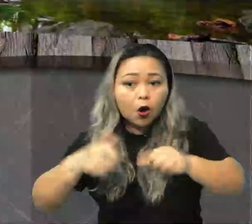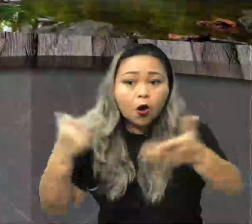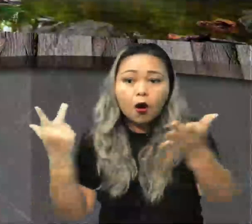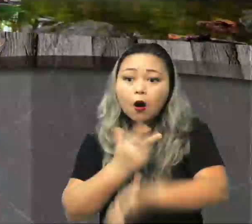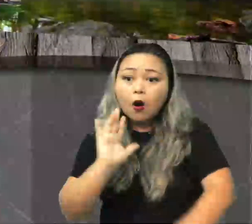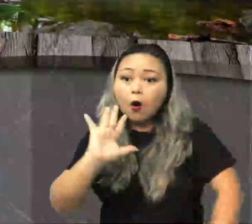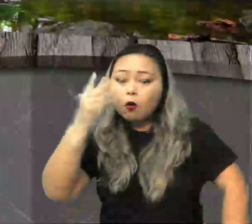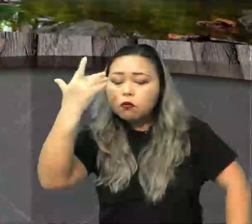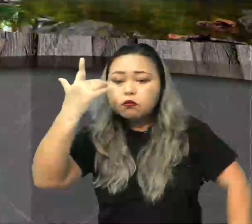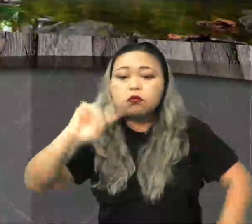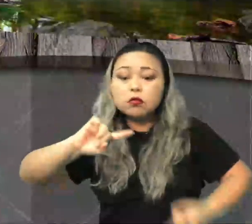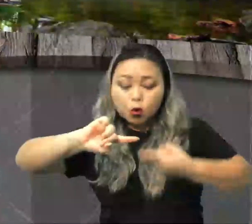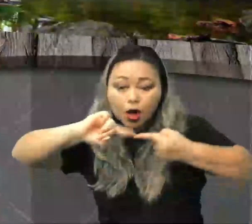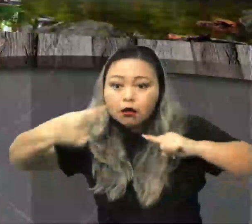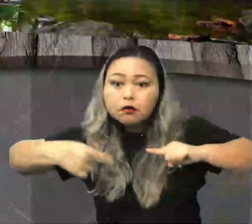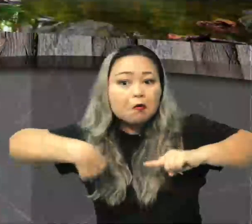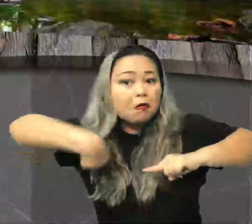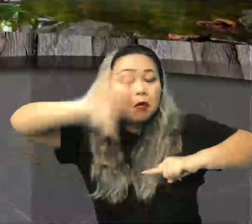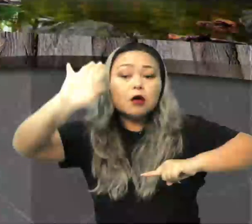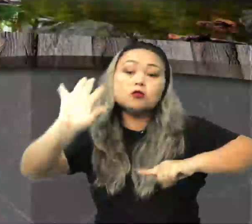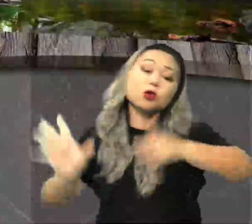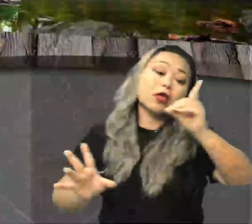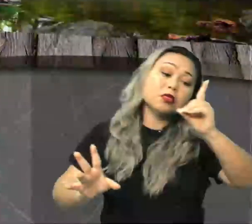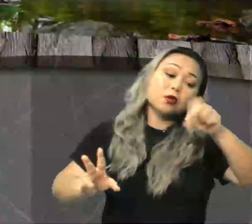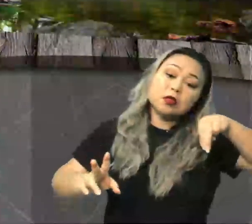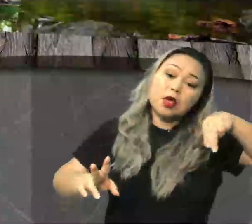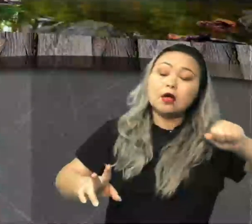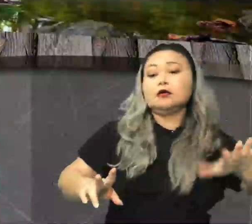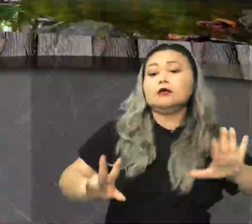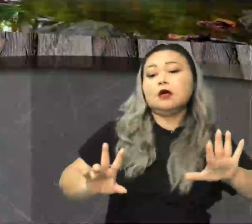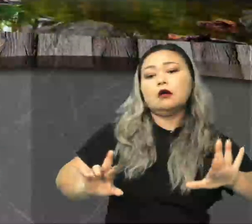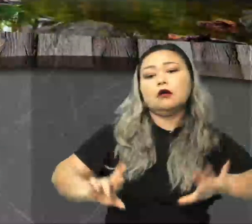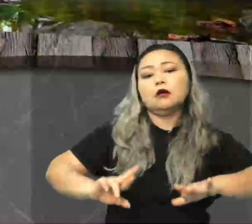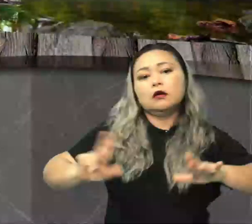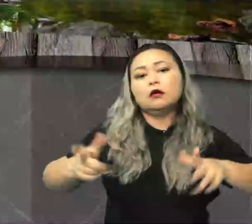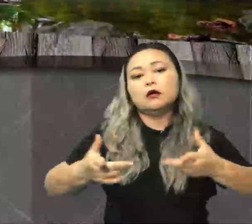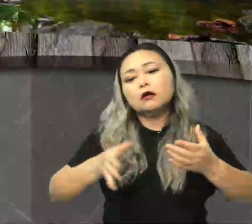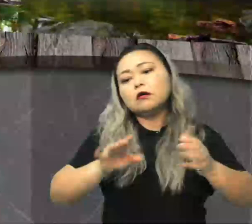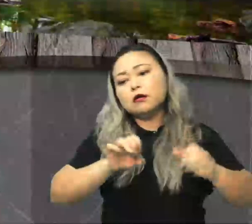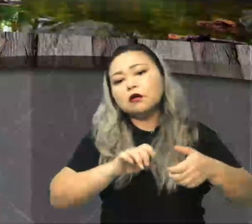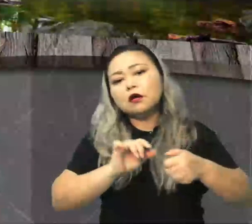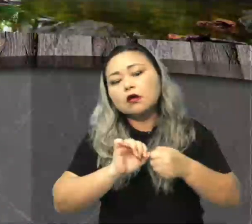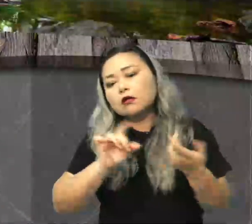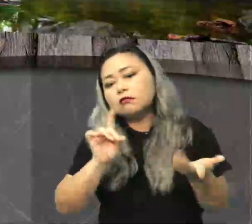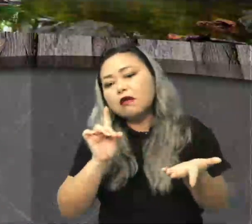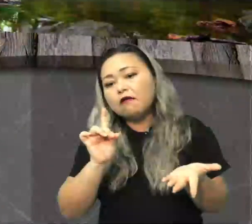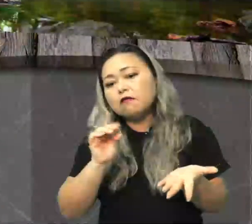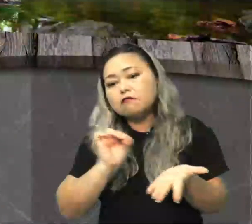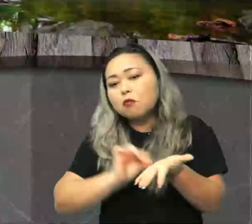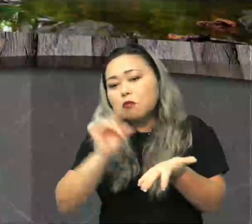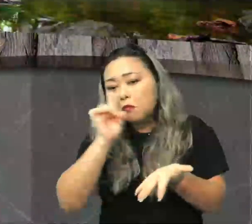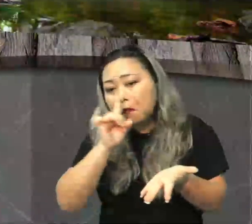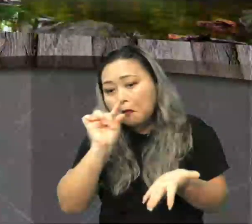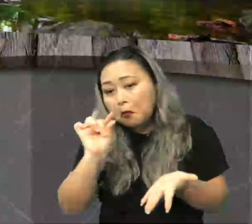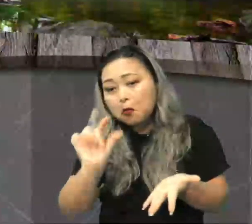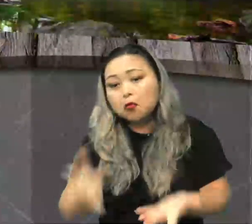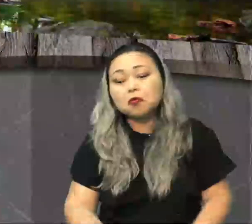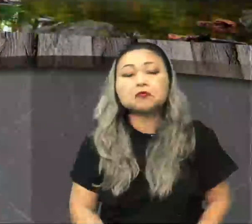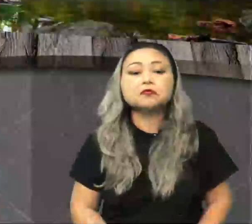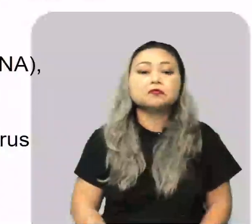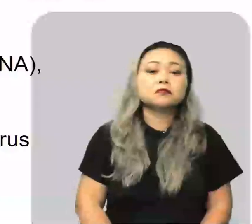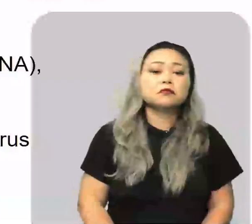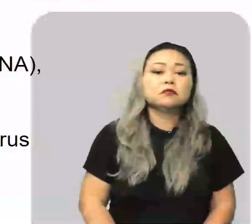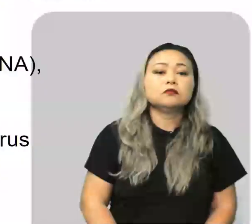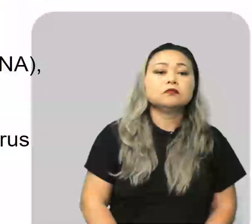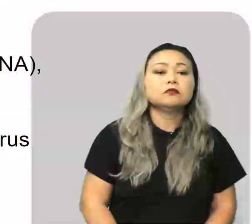mais nesses retrovírus do que nos adenovírus que tem a polimerase, que é uma enzima que erra muito pouco. Tá bom? Vamos lá,